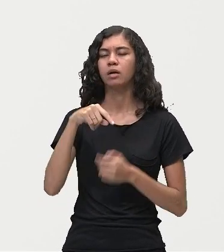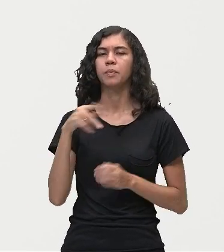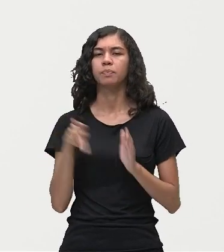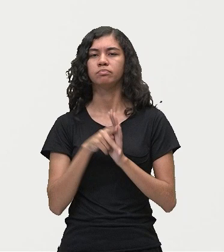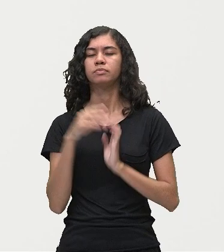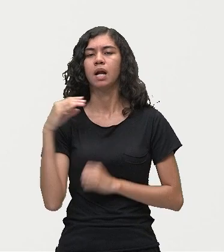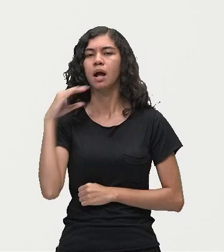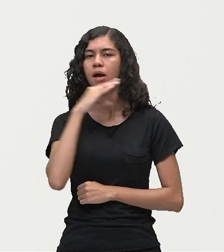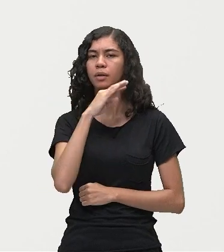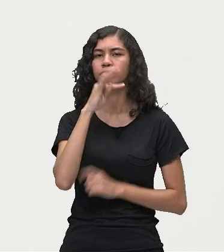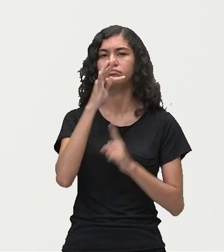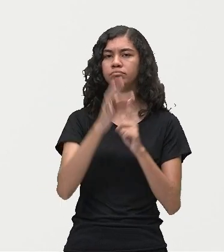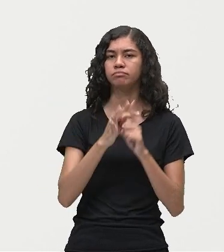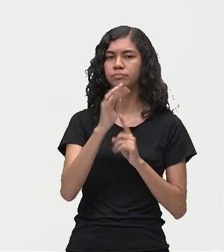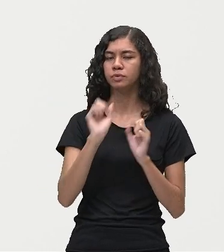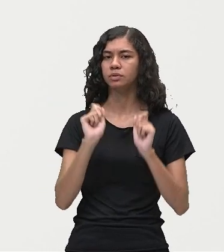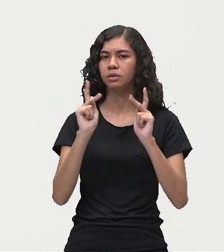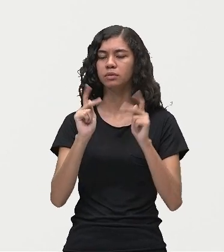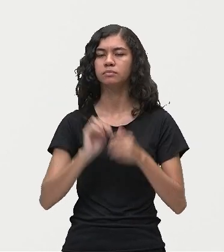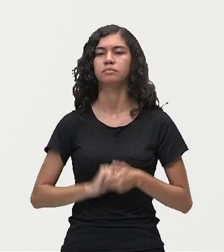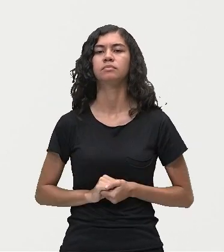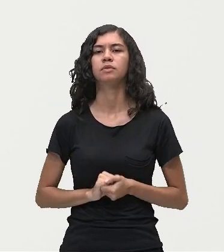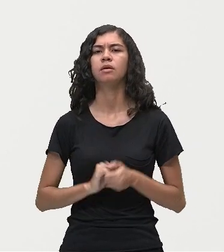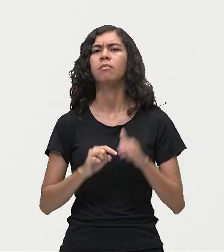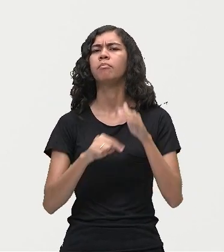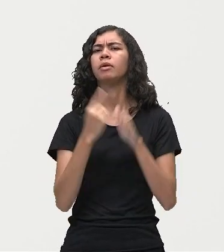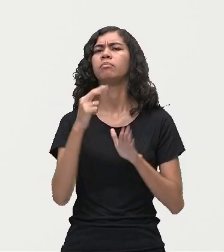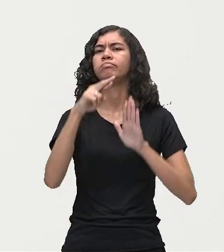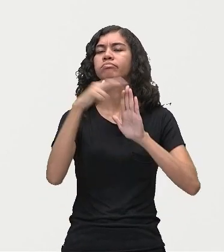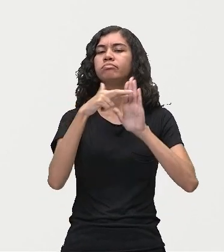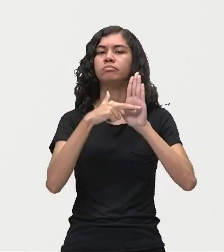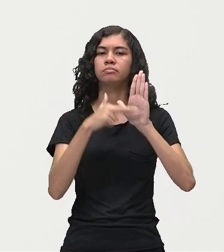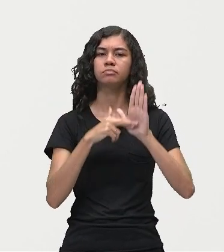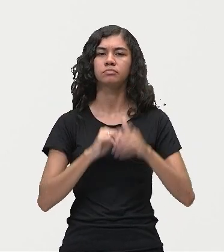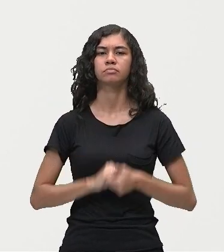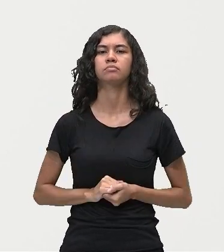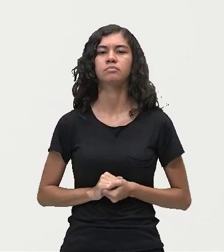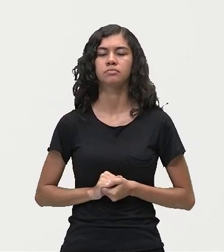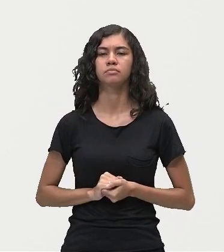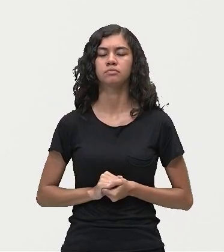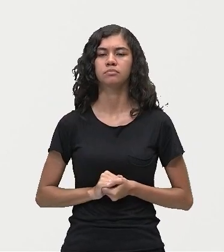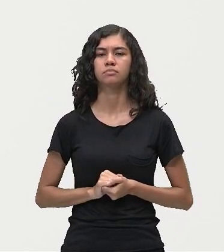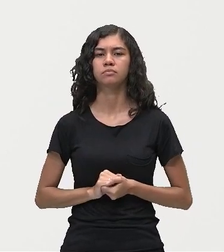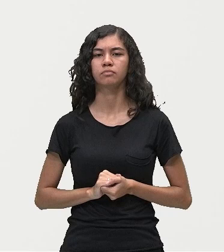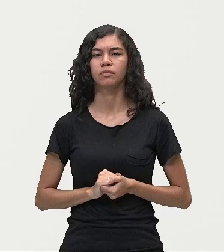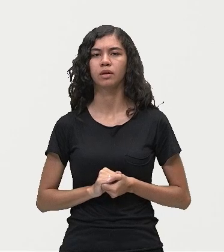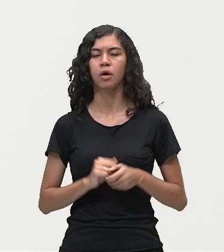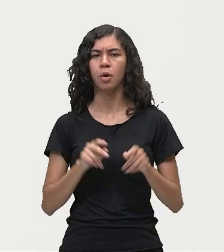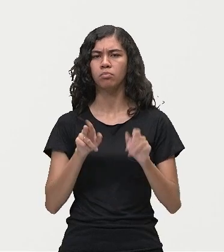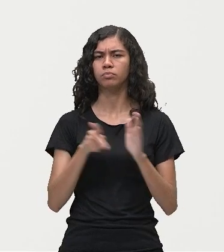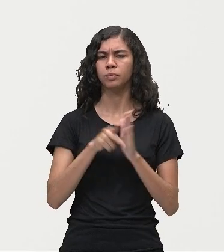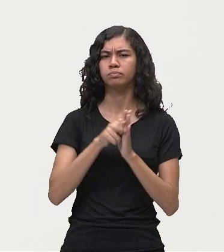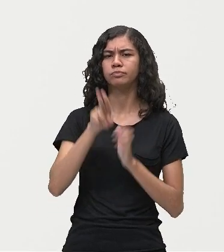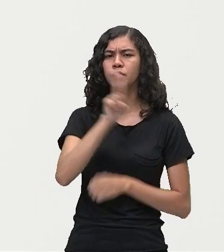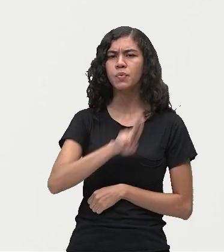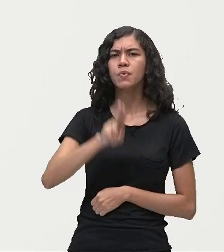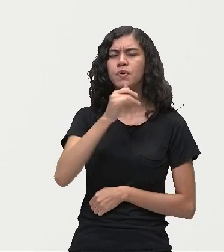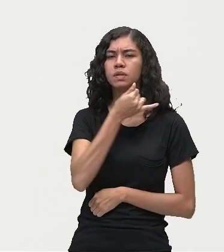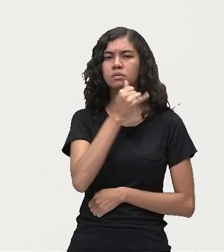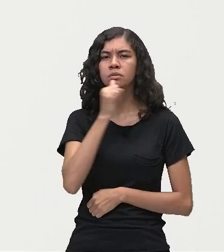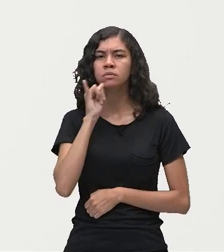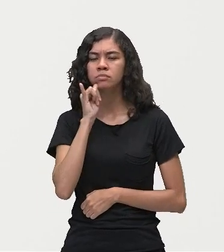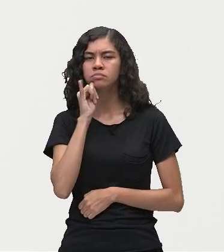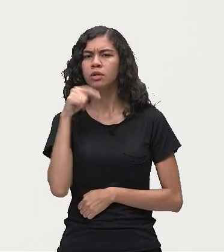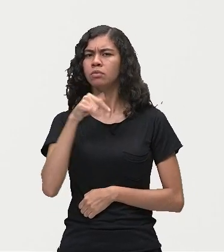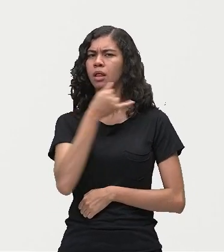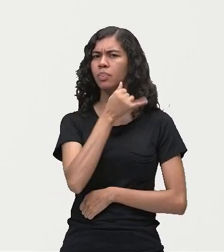temperatura, ok? A primeira lei da termodinâmica se relaciona com o princípio da conservação de energia. Isso quer dizer que a energia em um sistema